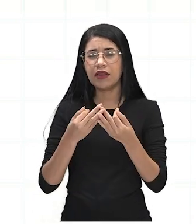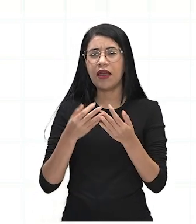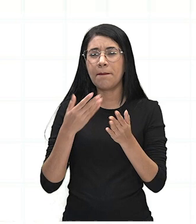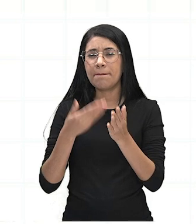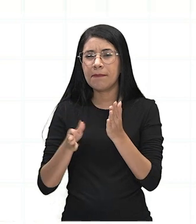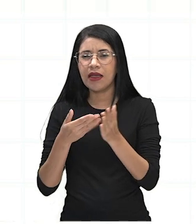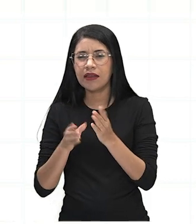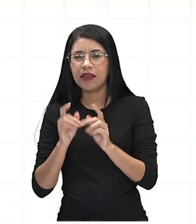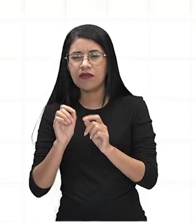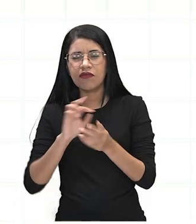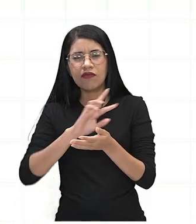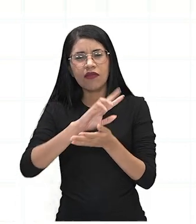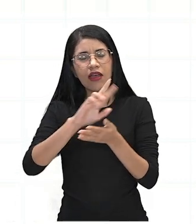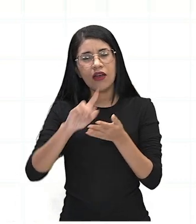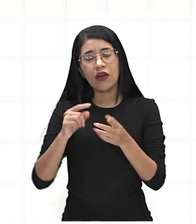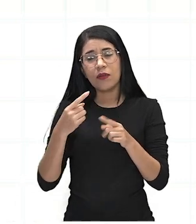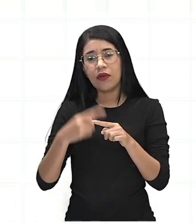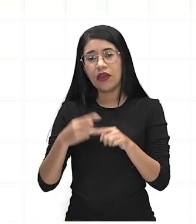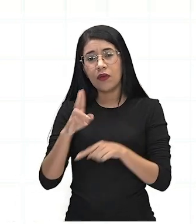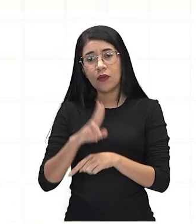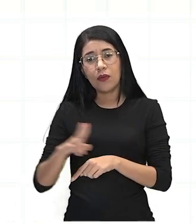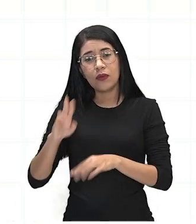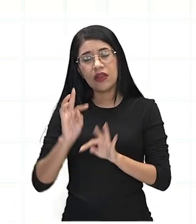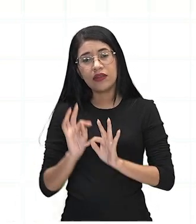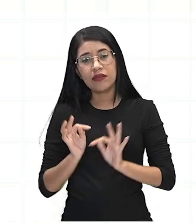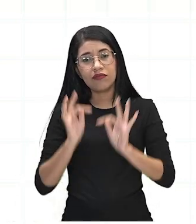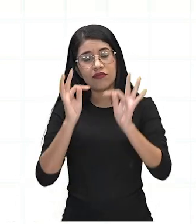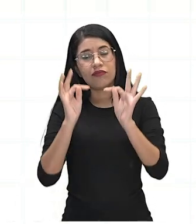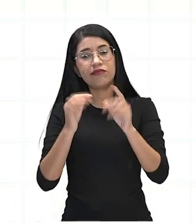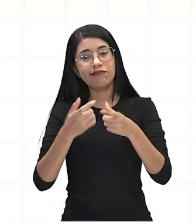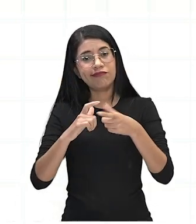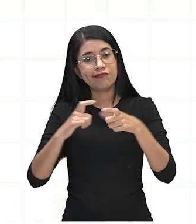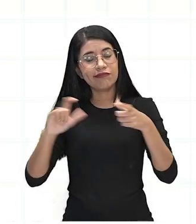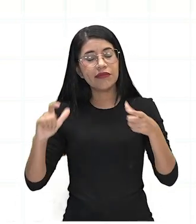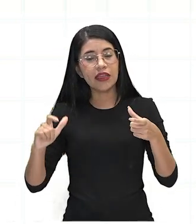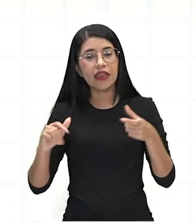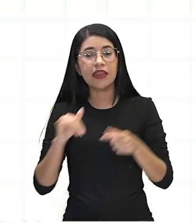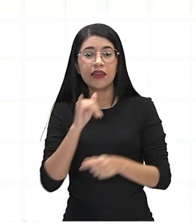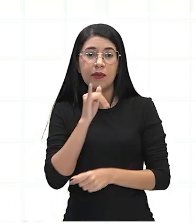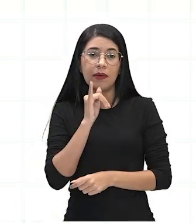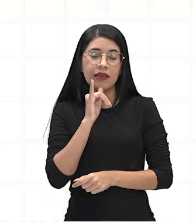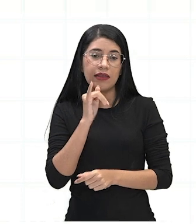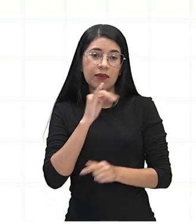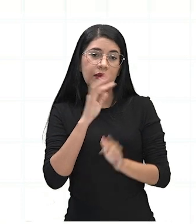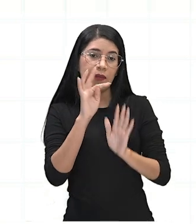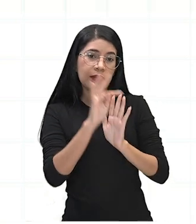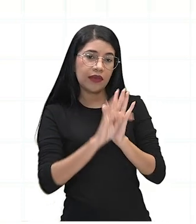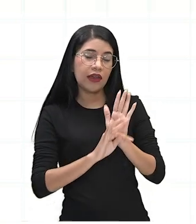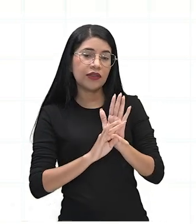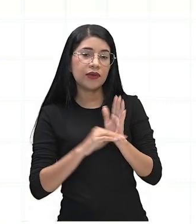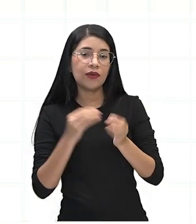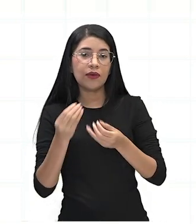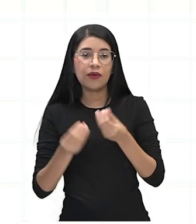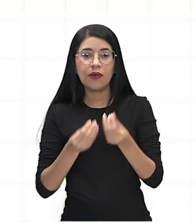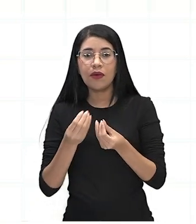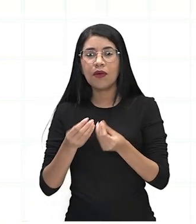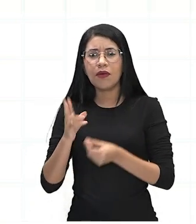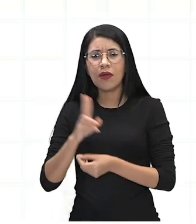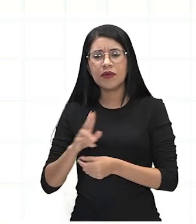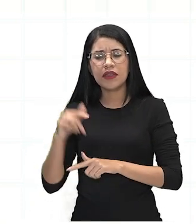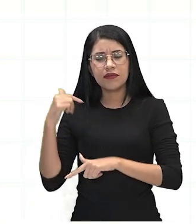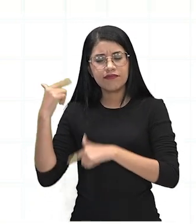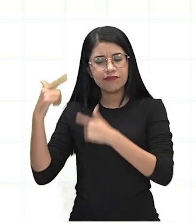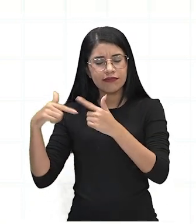de telas. E aqui eu trouxe um texto para dar exemplo de o que nós podemos fazer para resgatar nossas